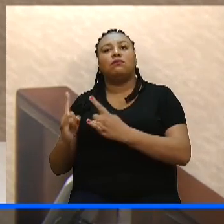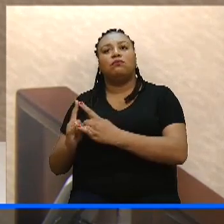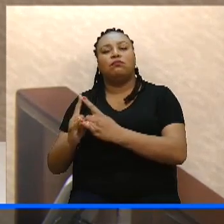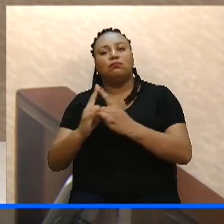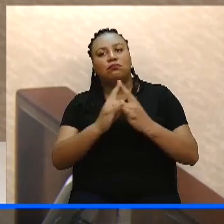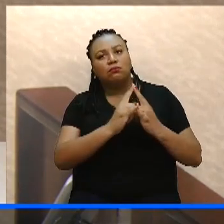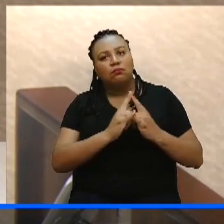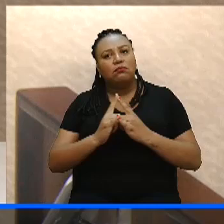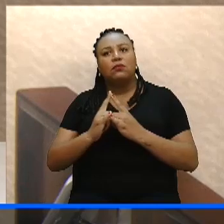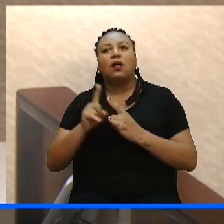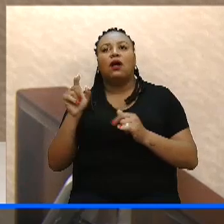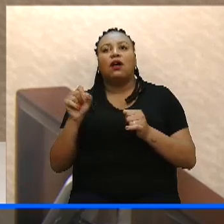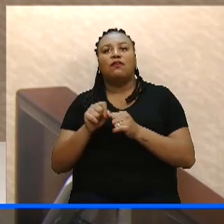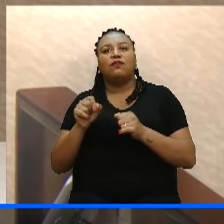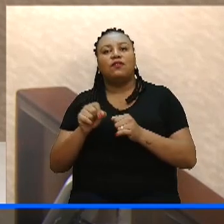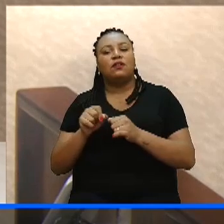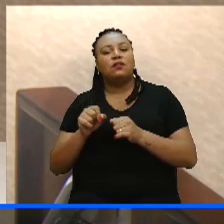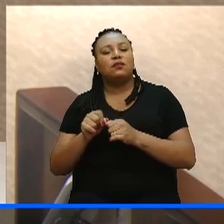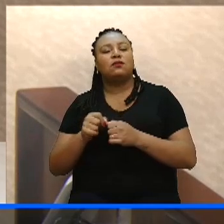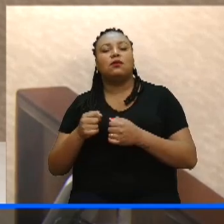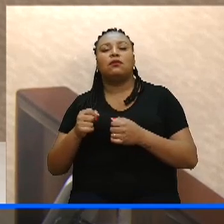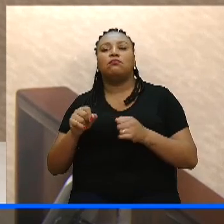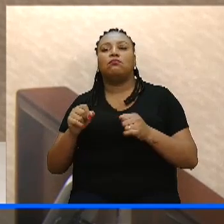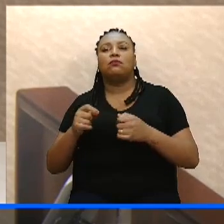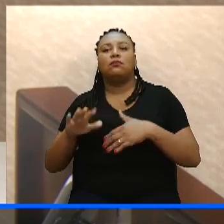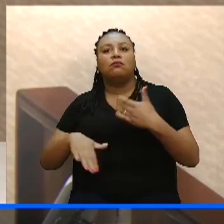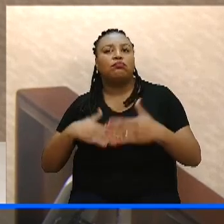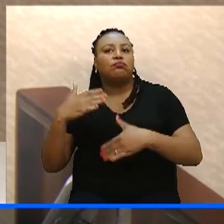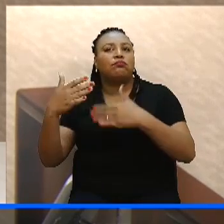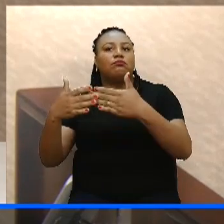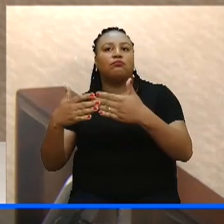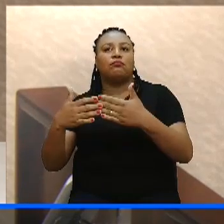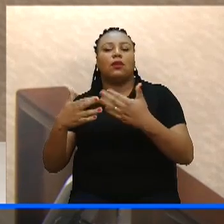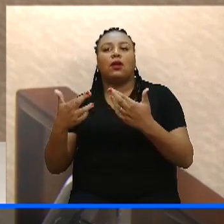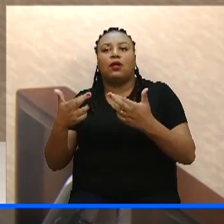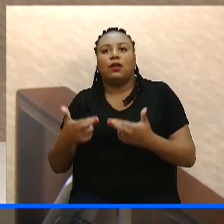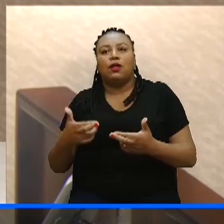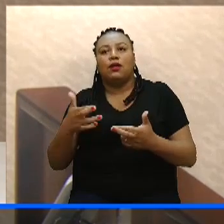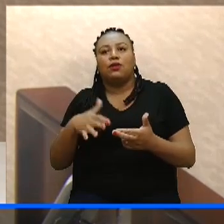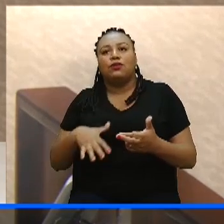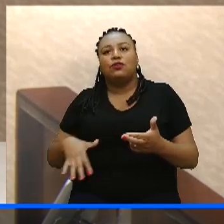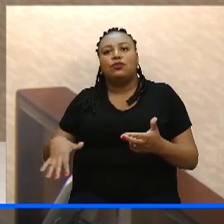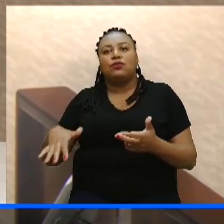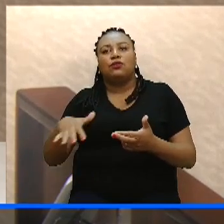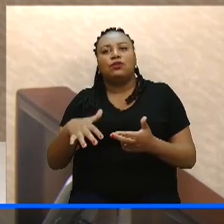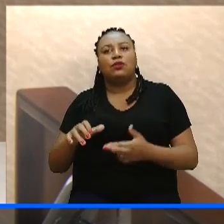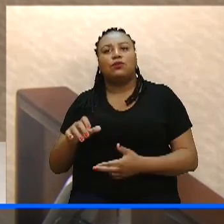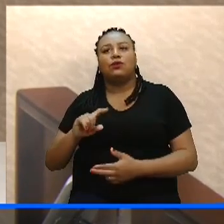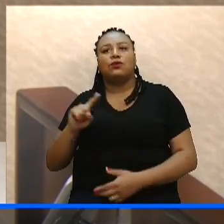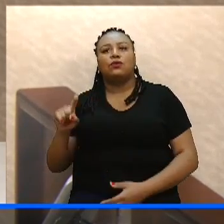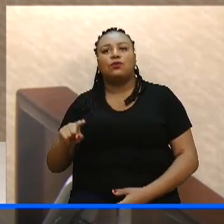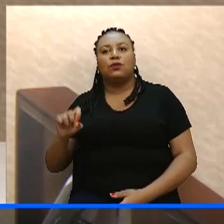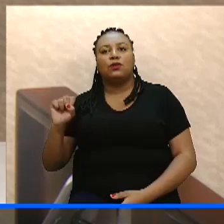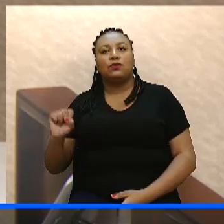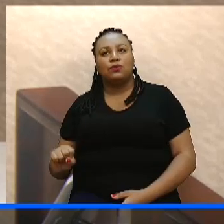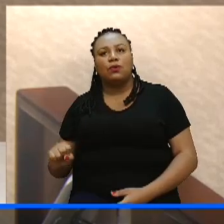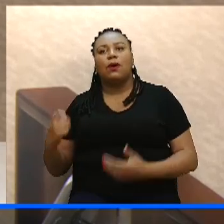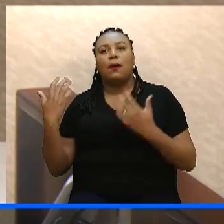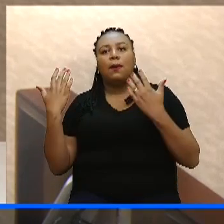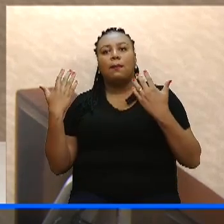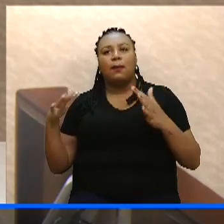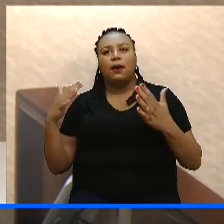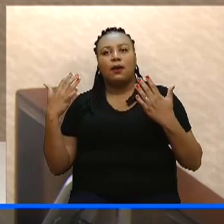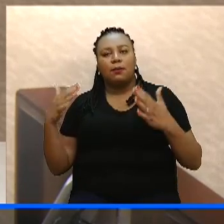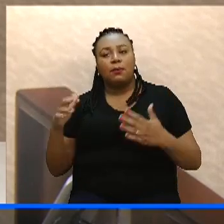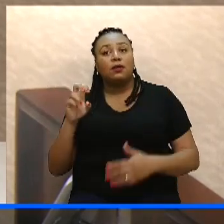a fazer tanto pelo desenvolvimento regional da zona sul parabéns